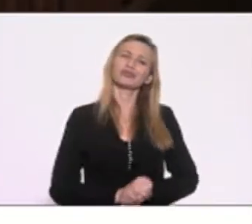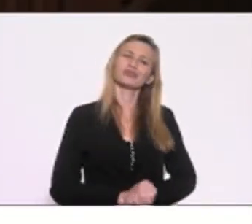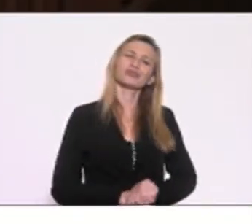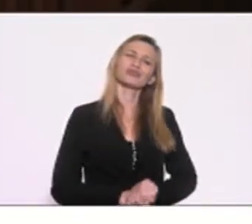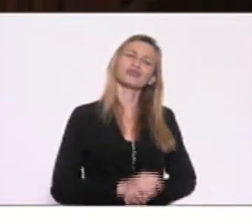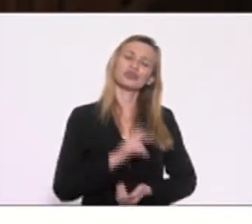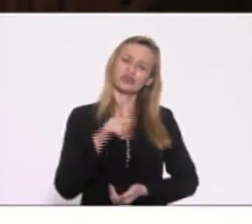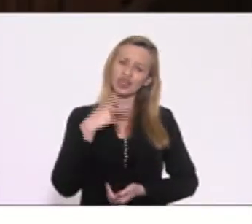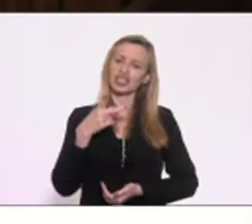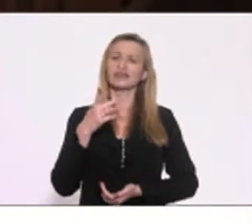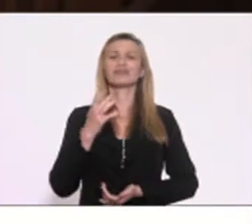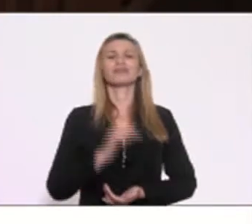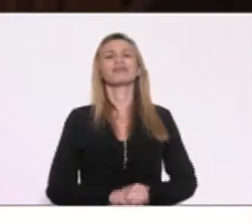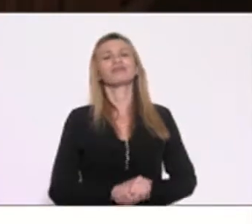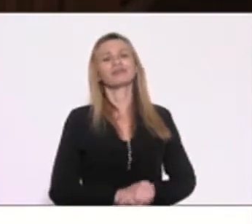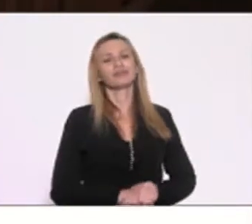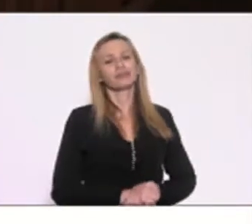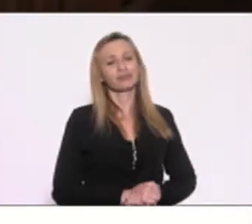enumerá-los.